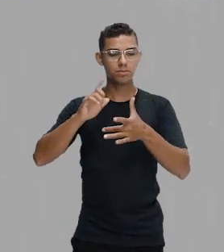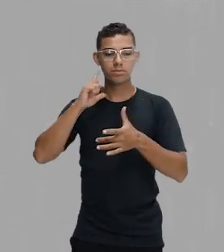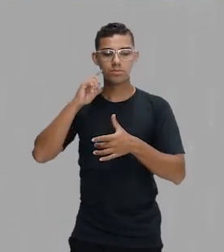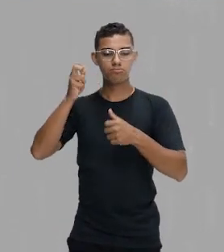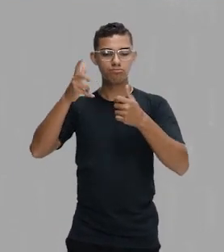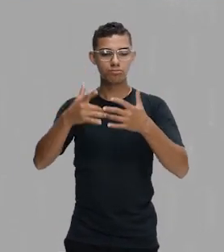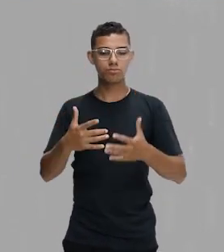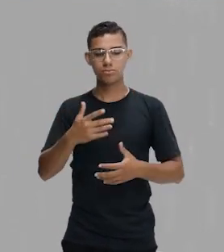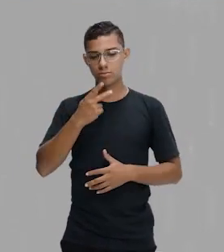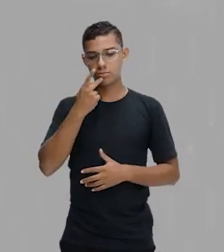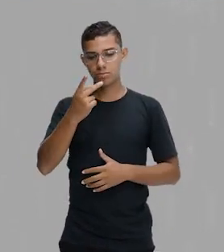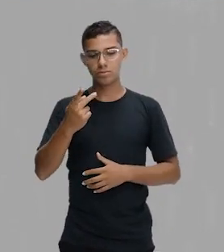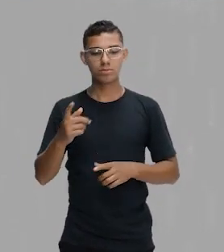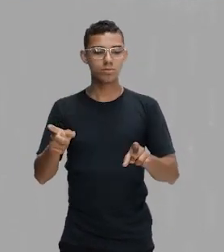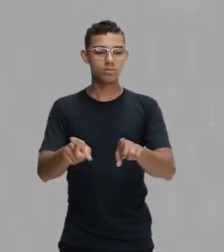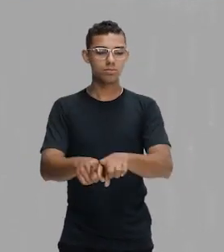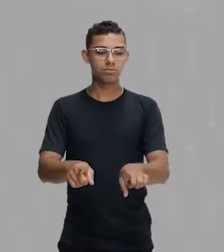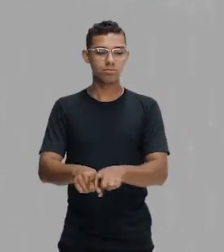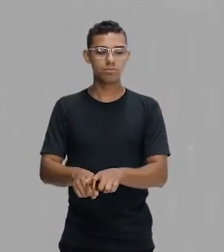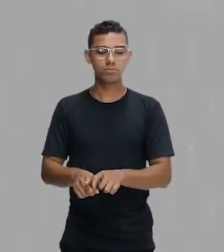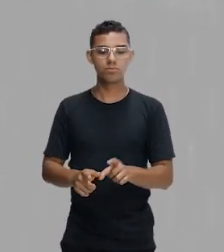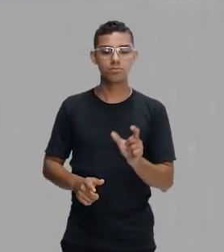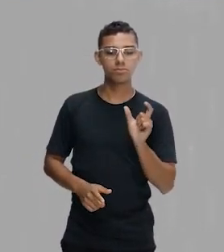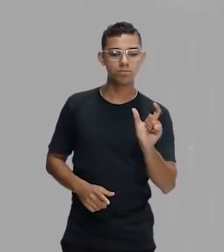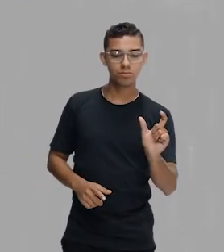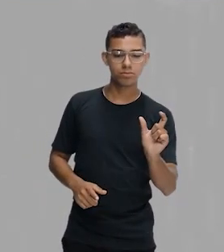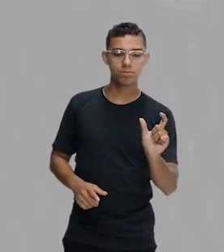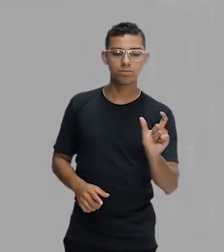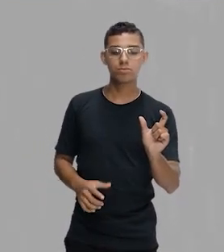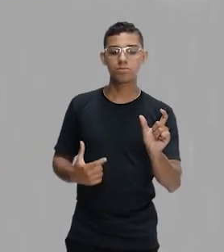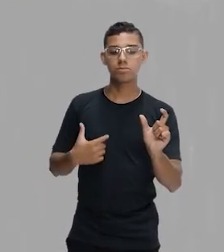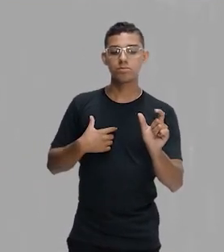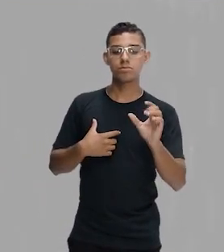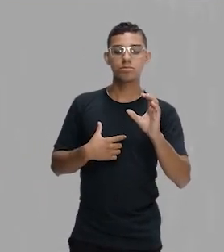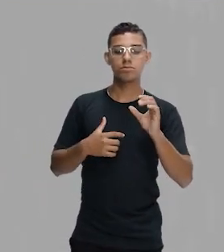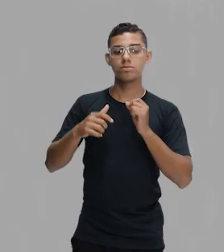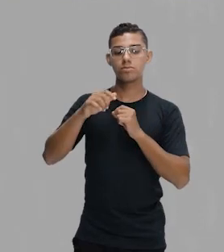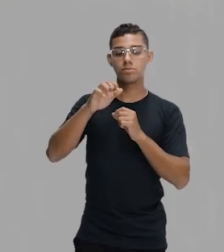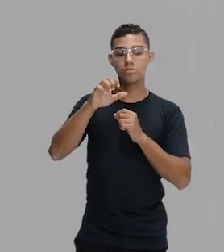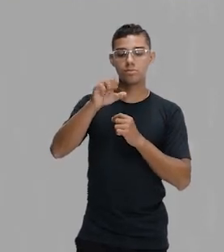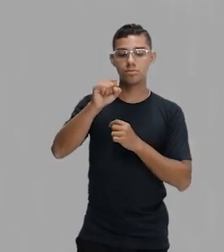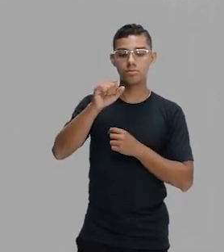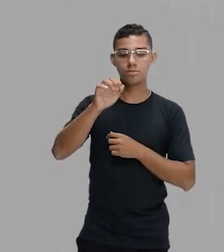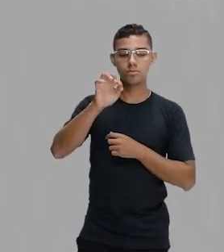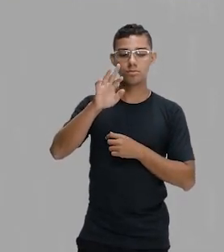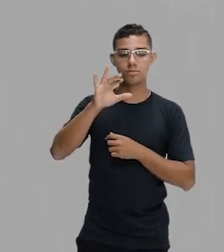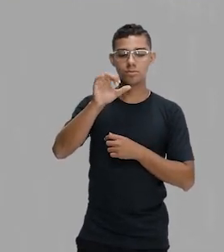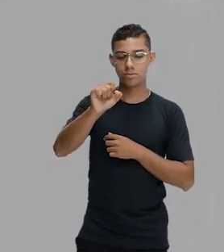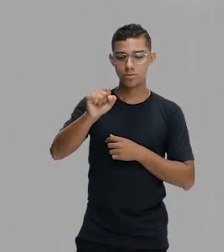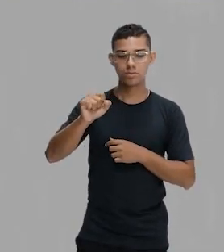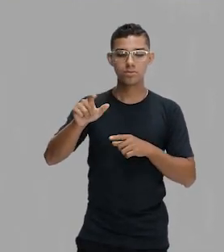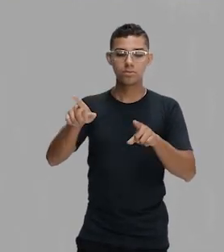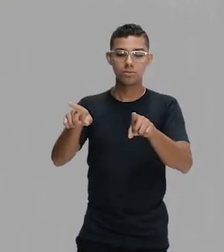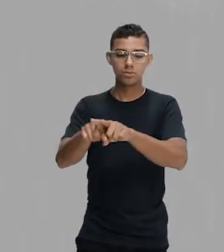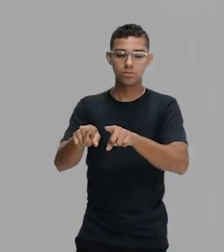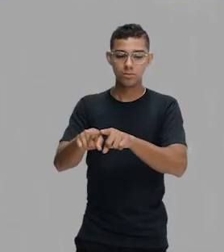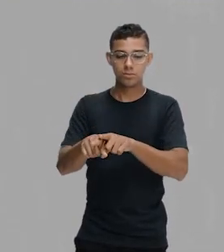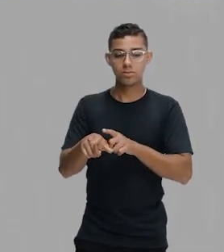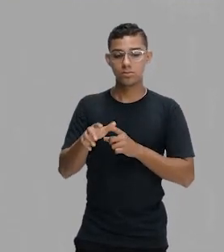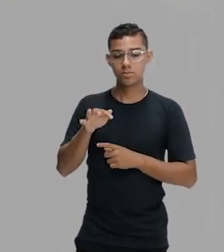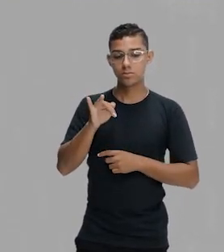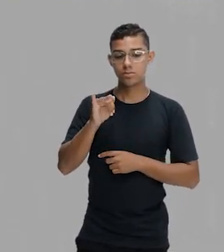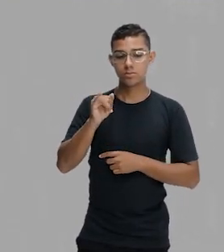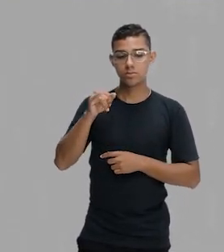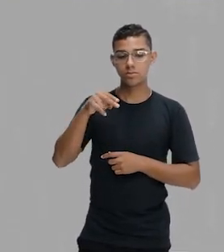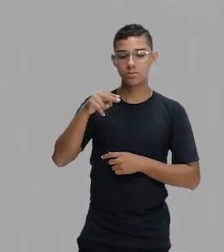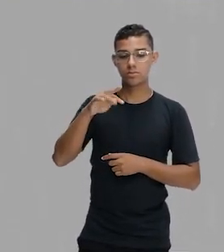e finito. O universo todo é uma esfera e finito, não infinito como acredita-se aí,